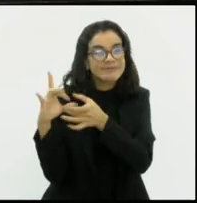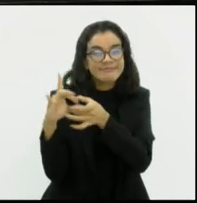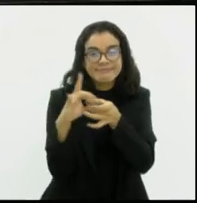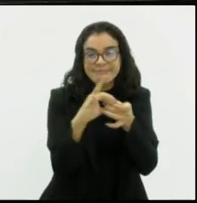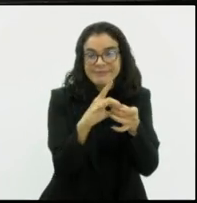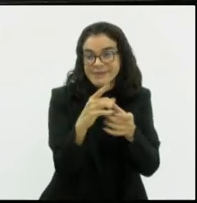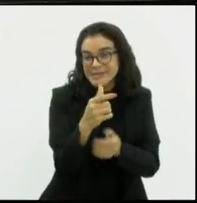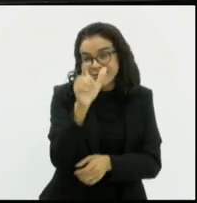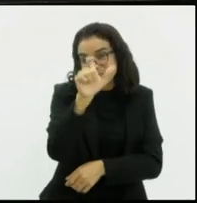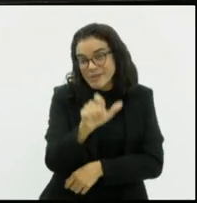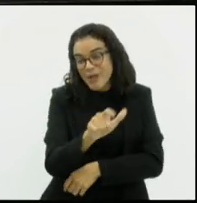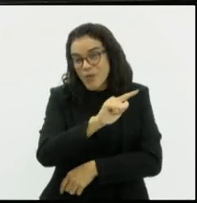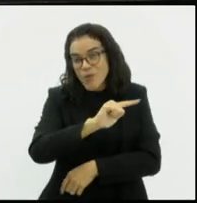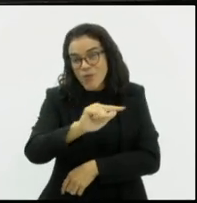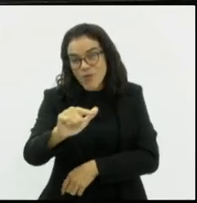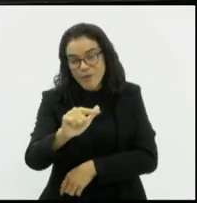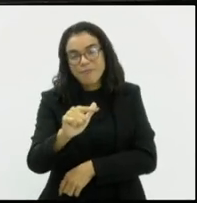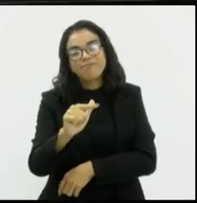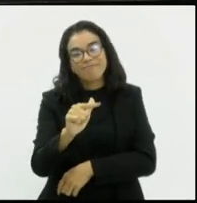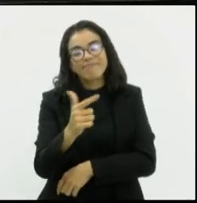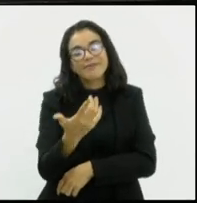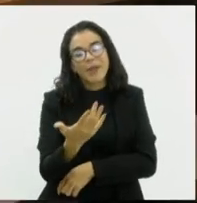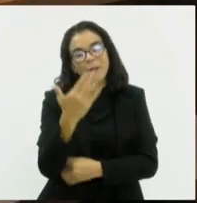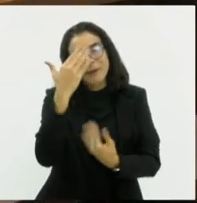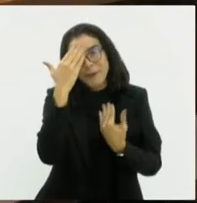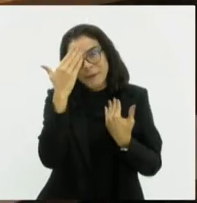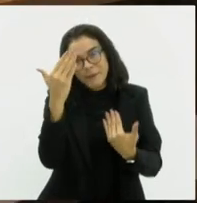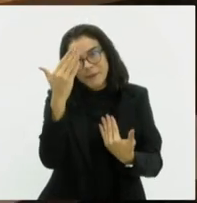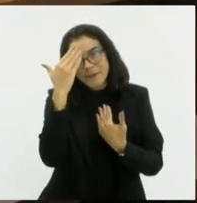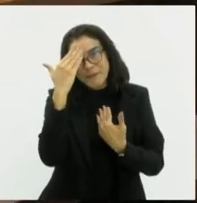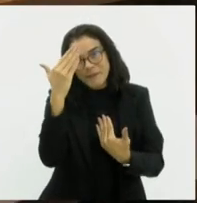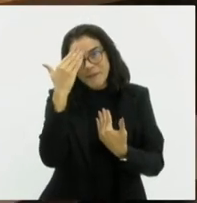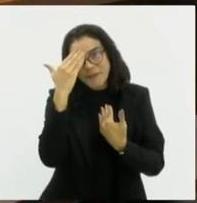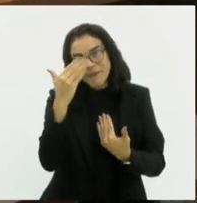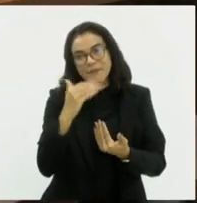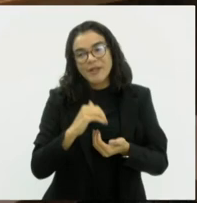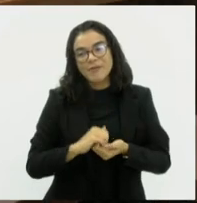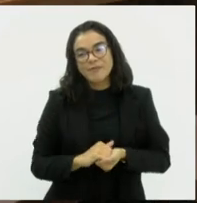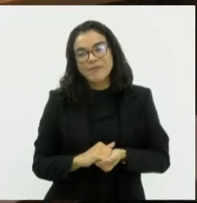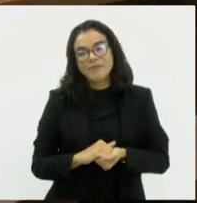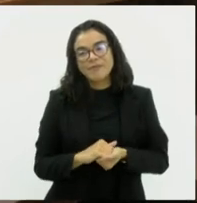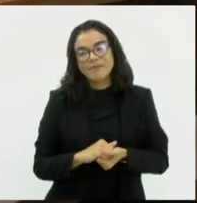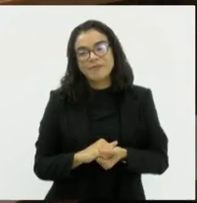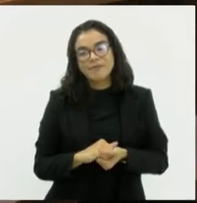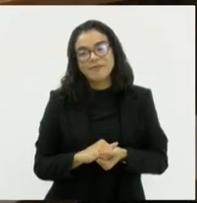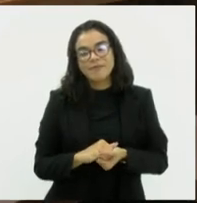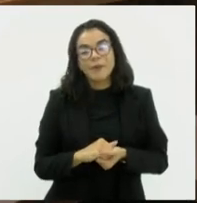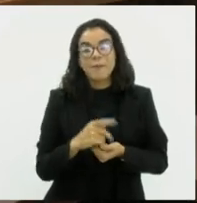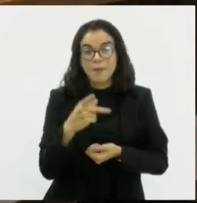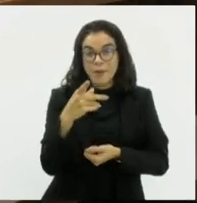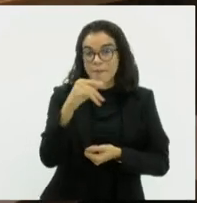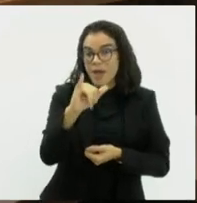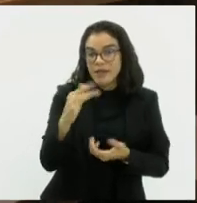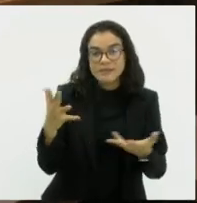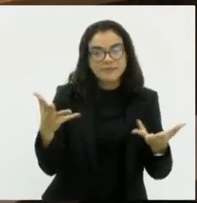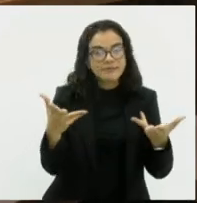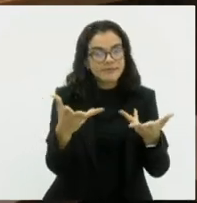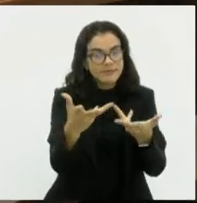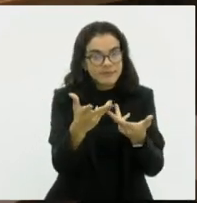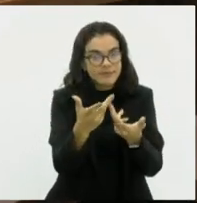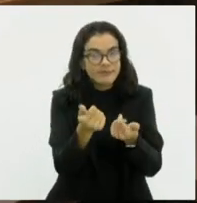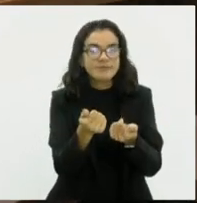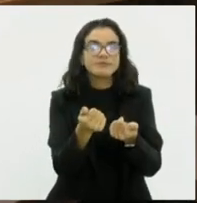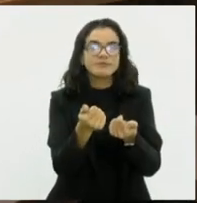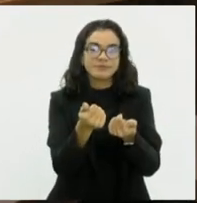se você não tivesse. Muito obrigada. E, por último, já mencionei o meu pai maravilhoso, a quem